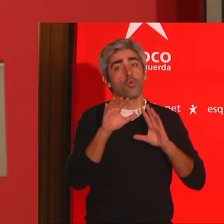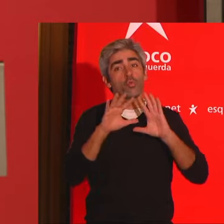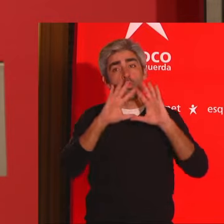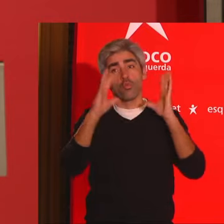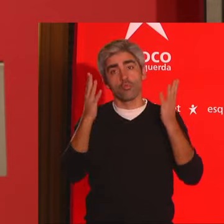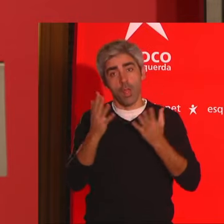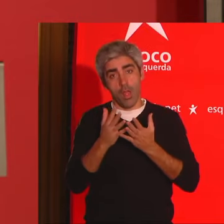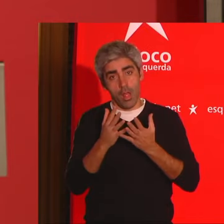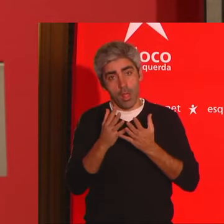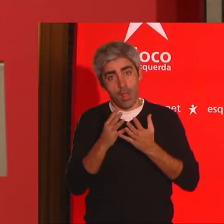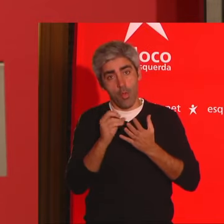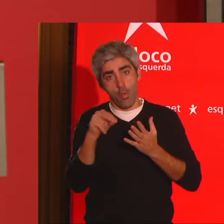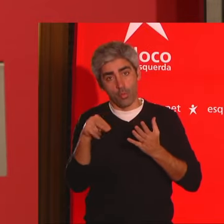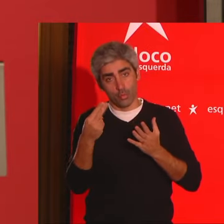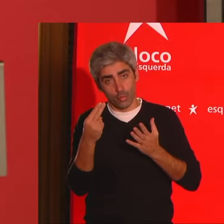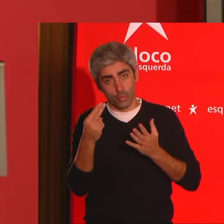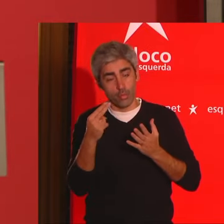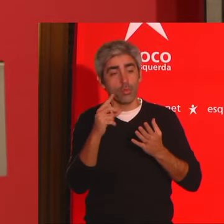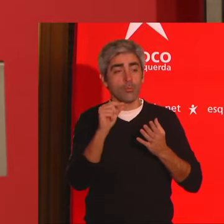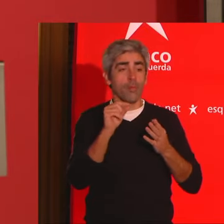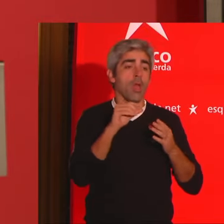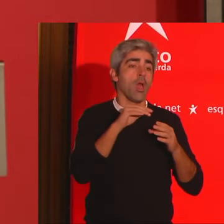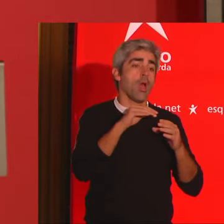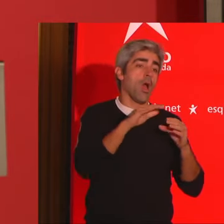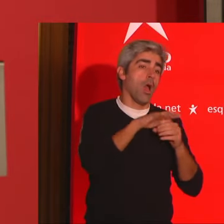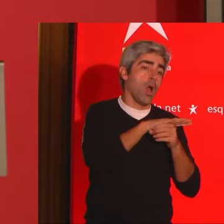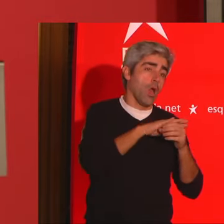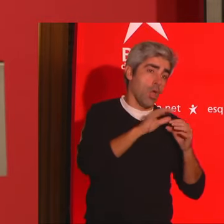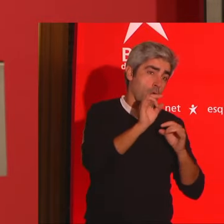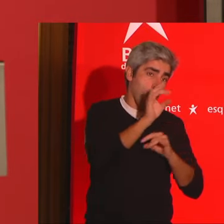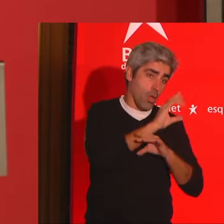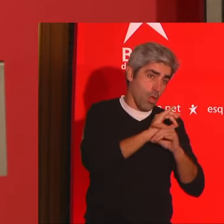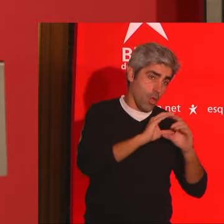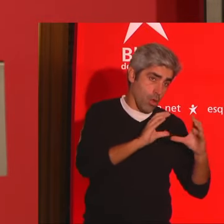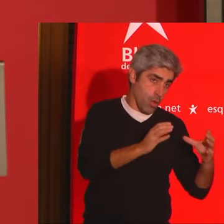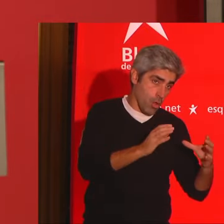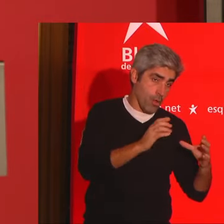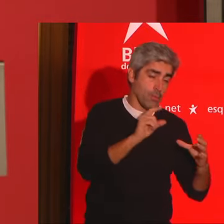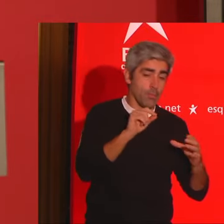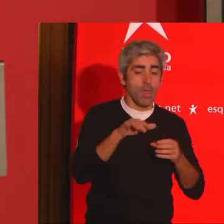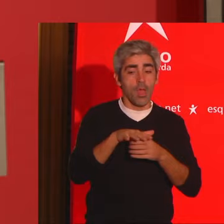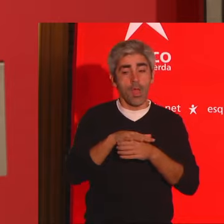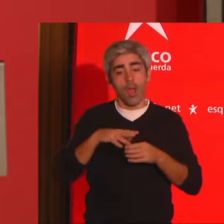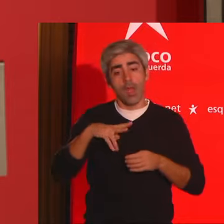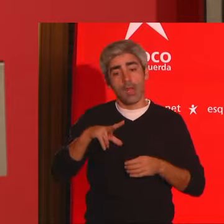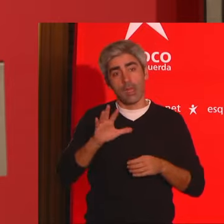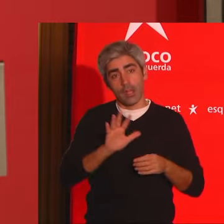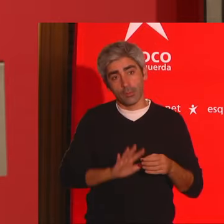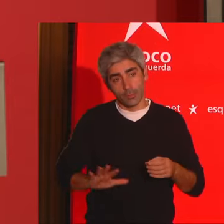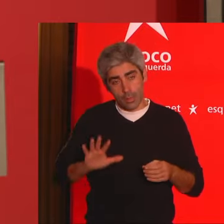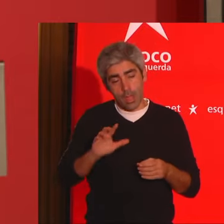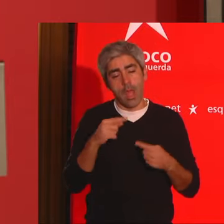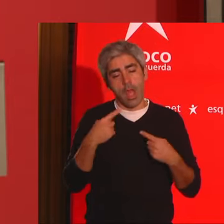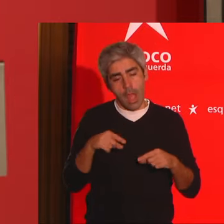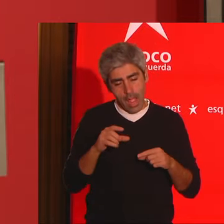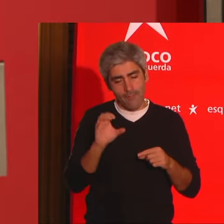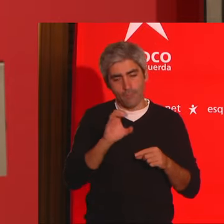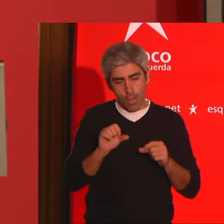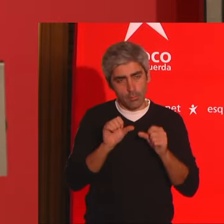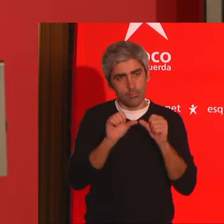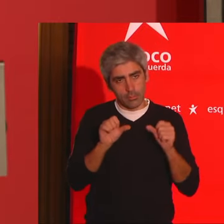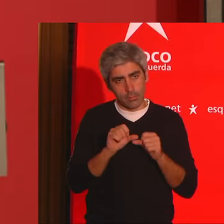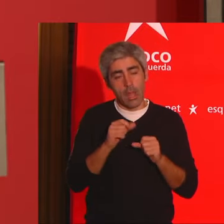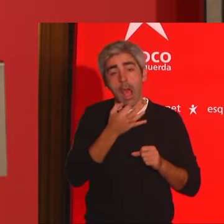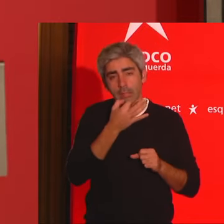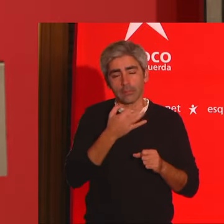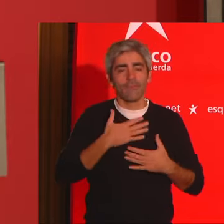global, nas Nações Unidas, quer ao nível europeu, quer ao nível nacional, há mecanismos, há meios, haja